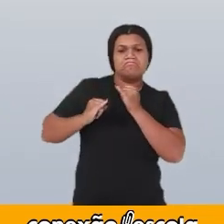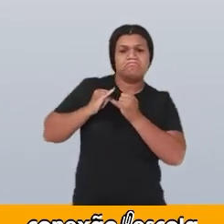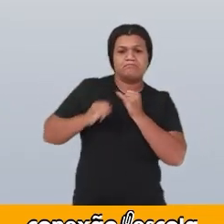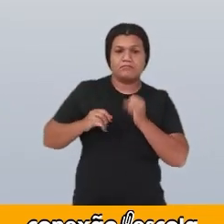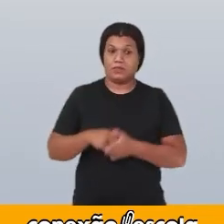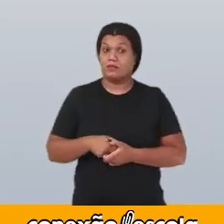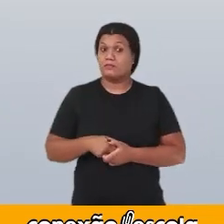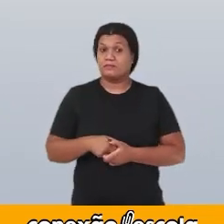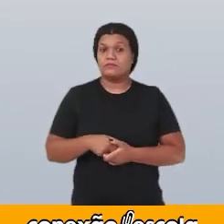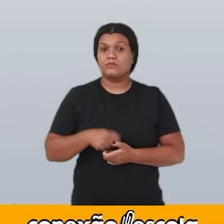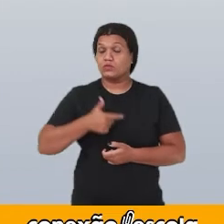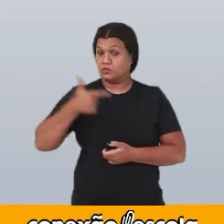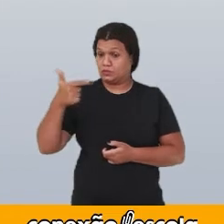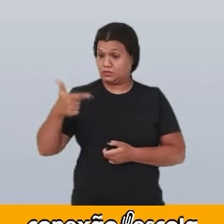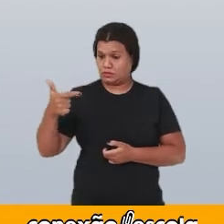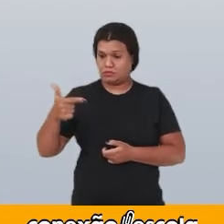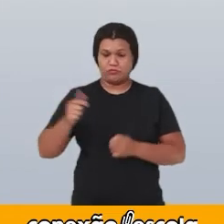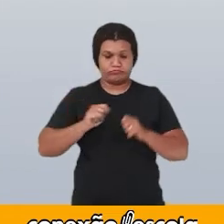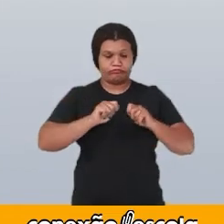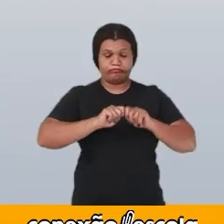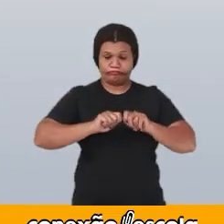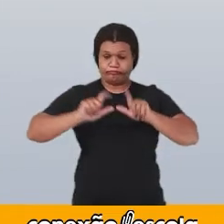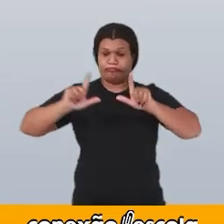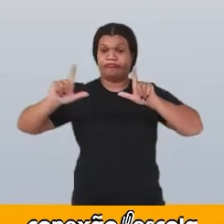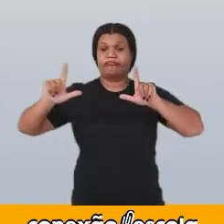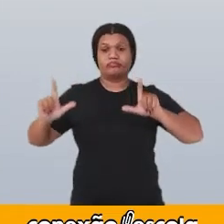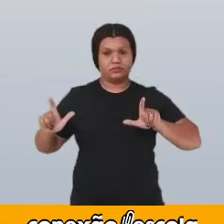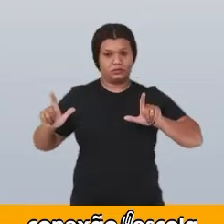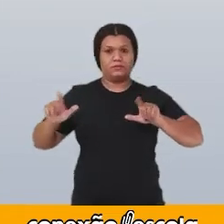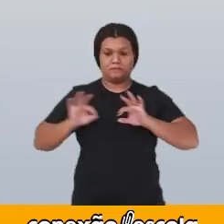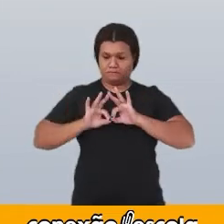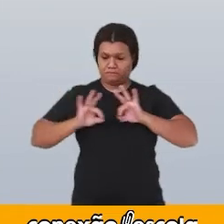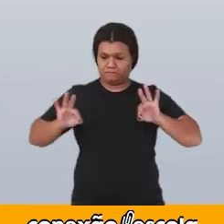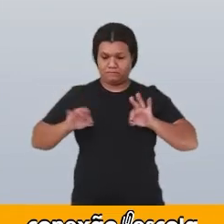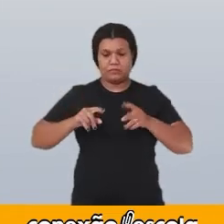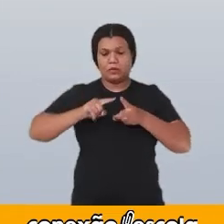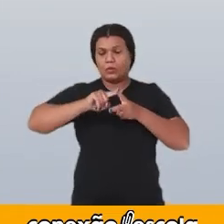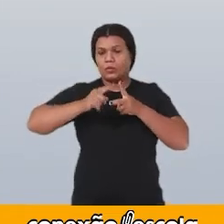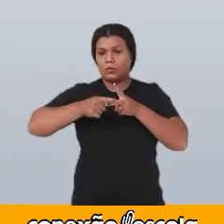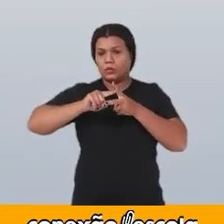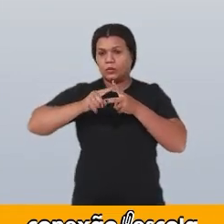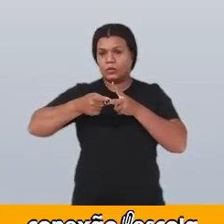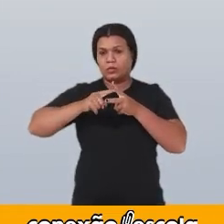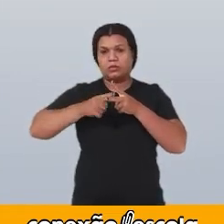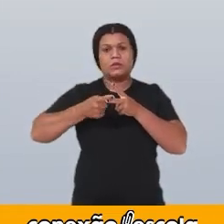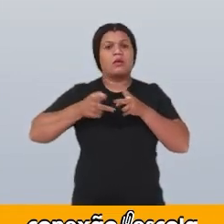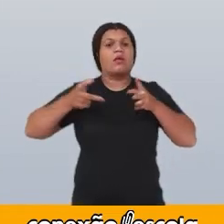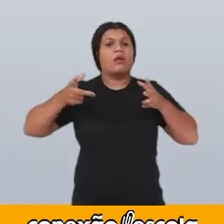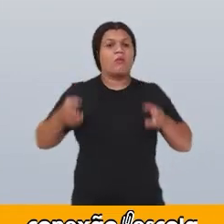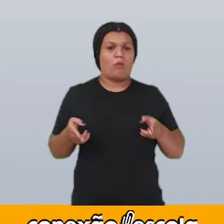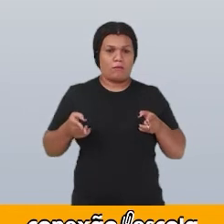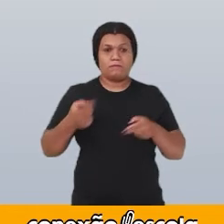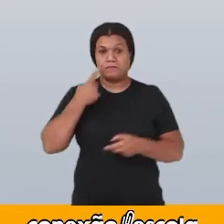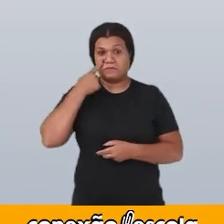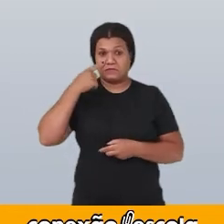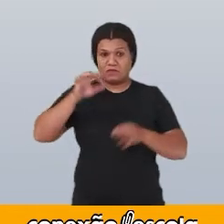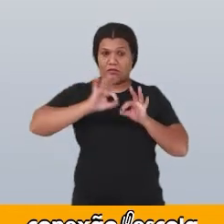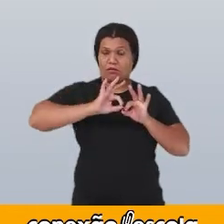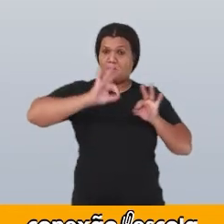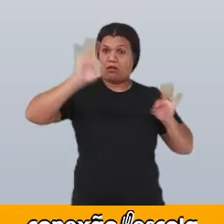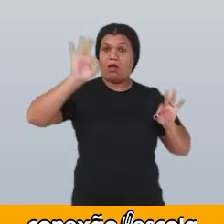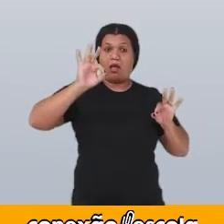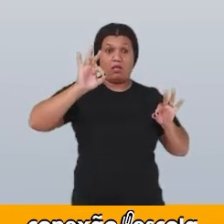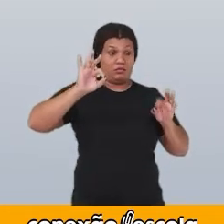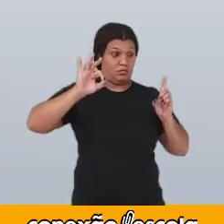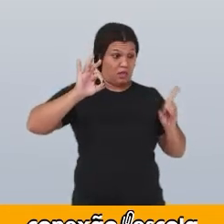uma ampliação do primeiro e os ângulos internos têm a mesma medida. Observe que esse lado DF ele